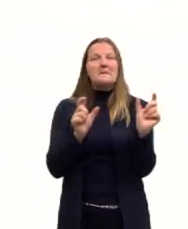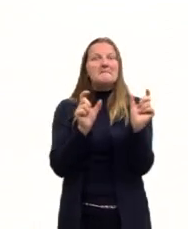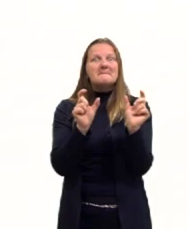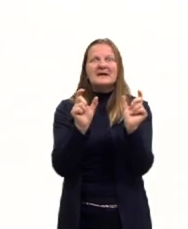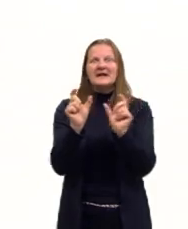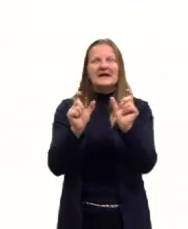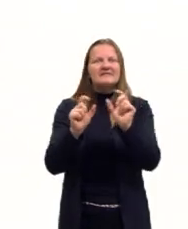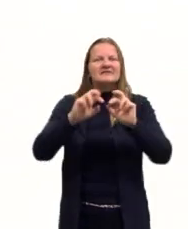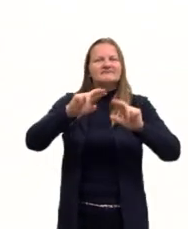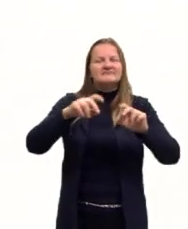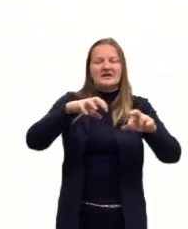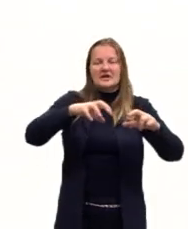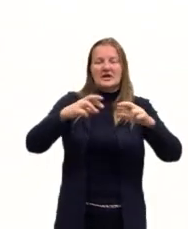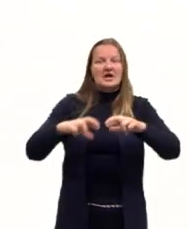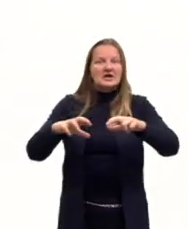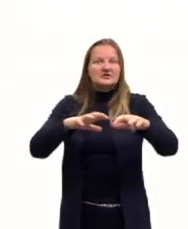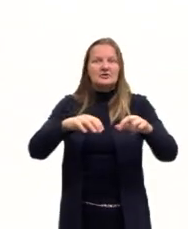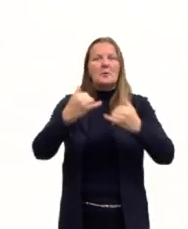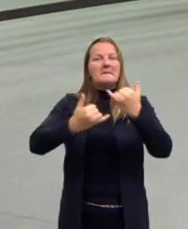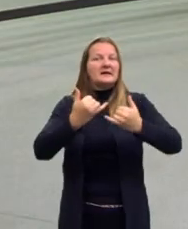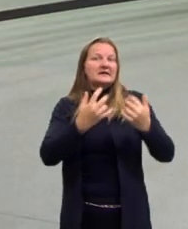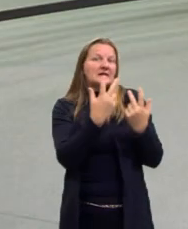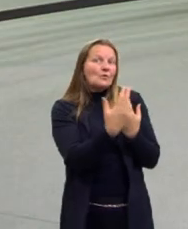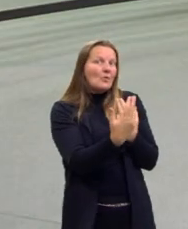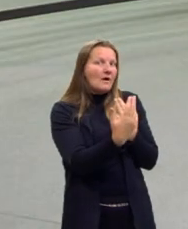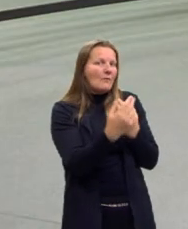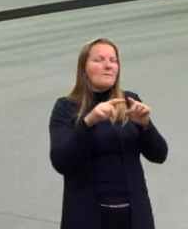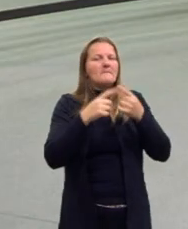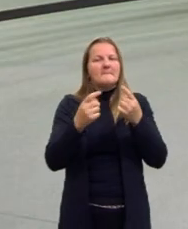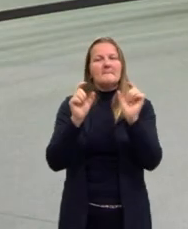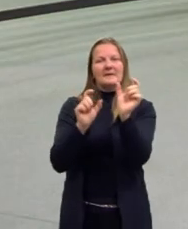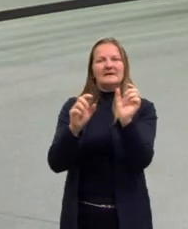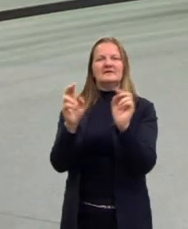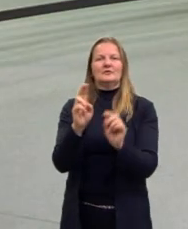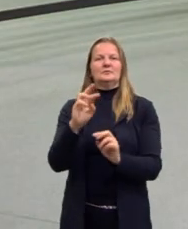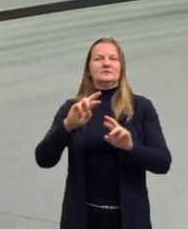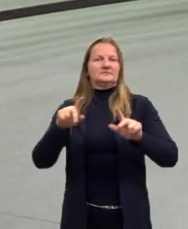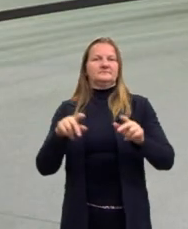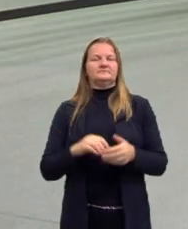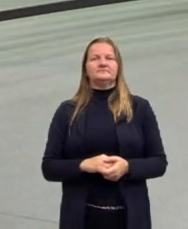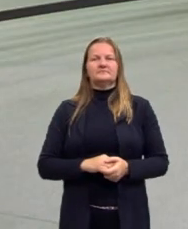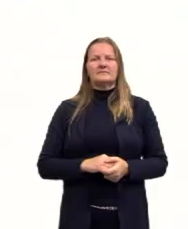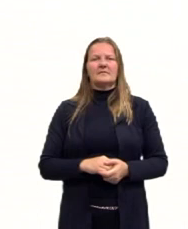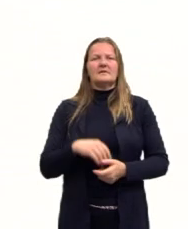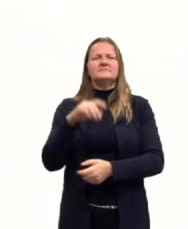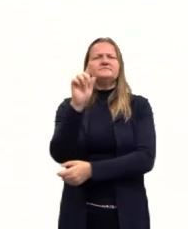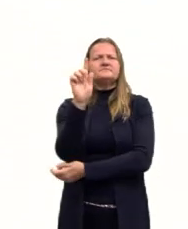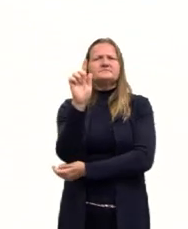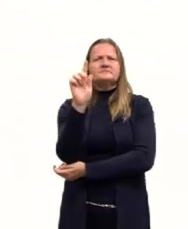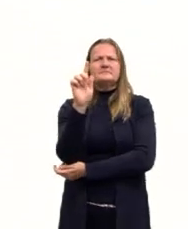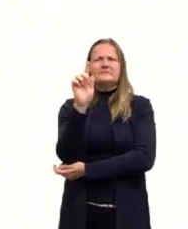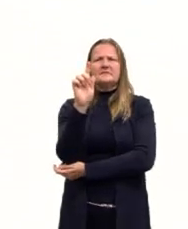diferente aí para essa mesma brincadeira a próxima jerimum